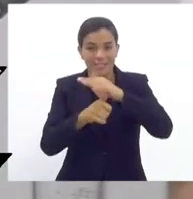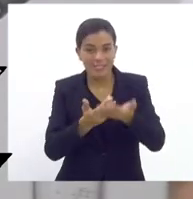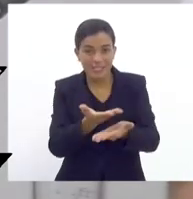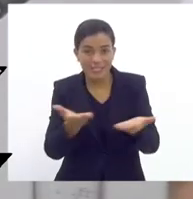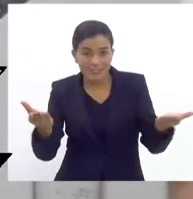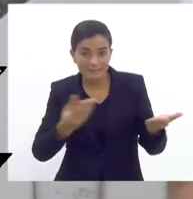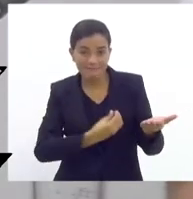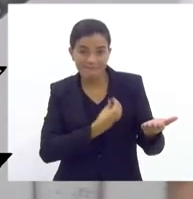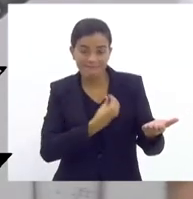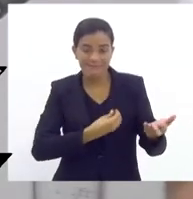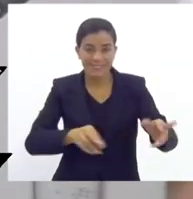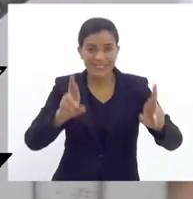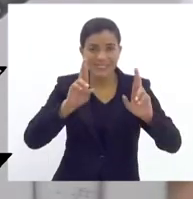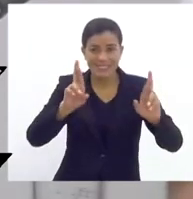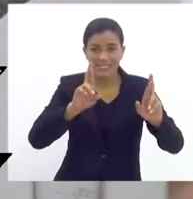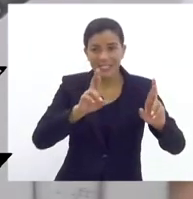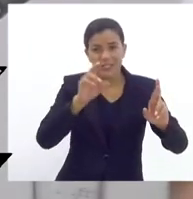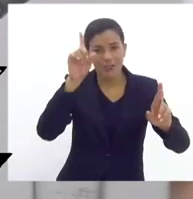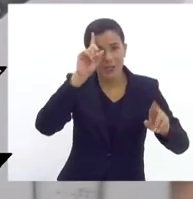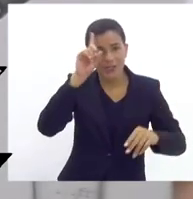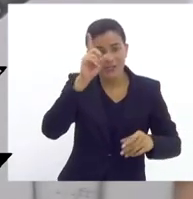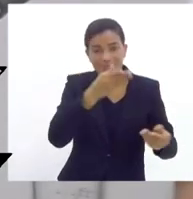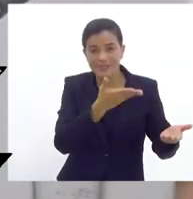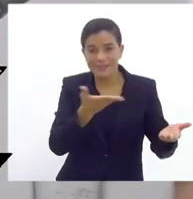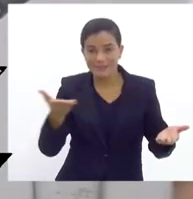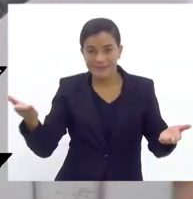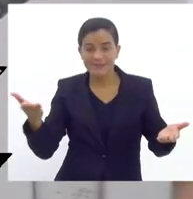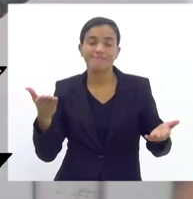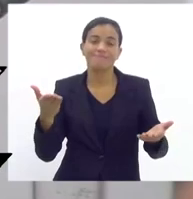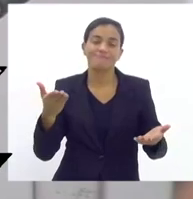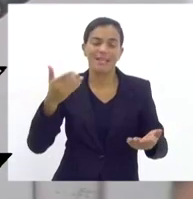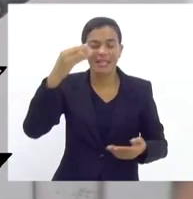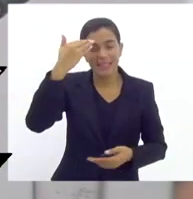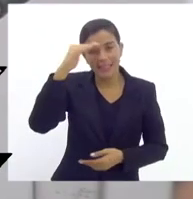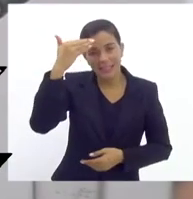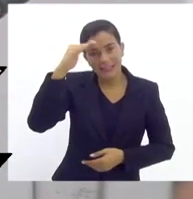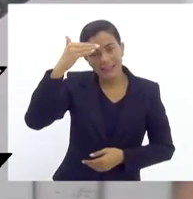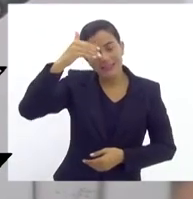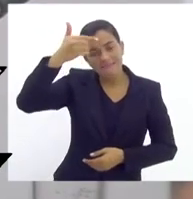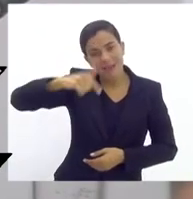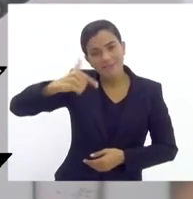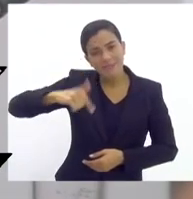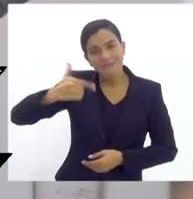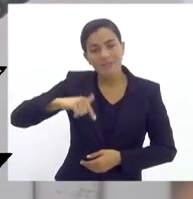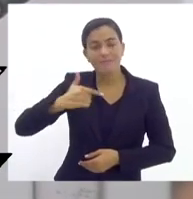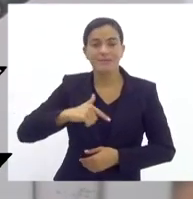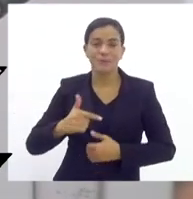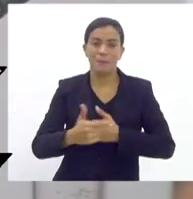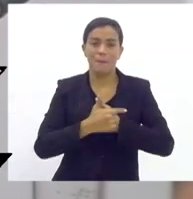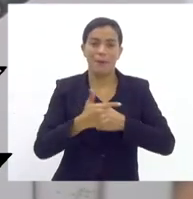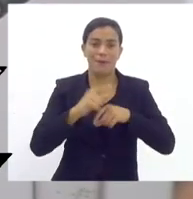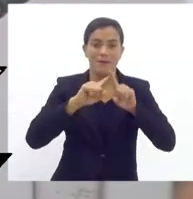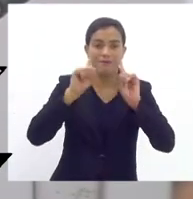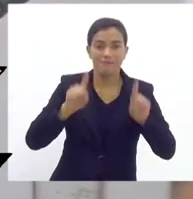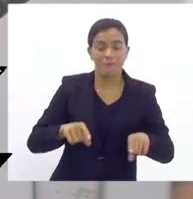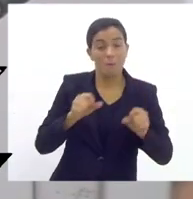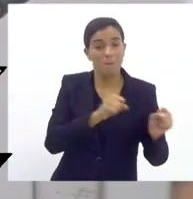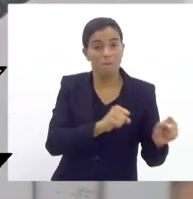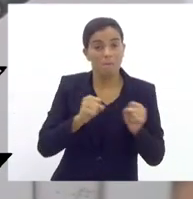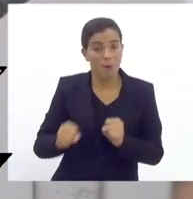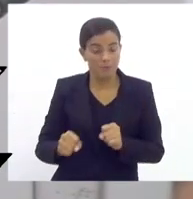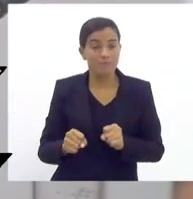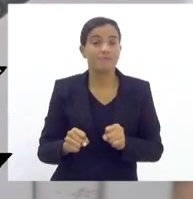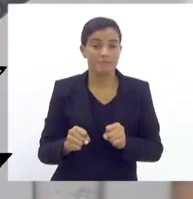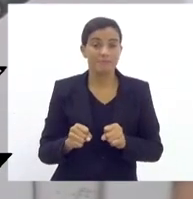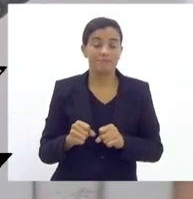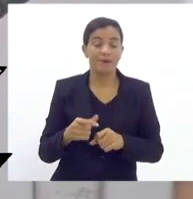espero que vocês cada dia entender mais sua funções sua contribuição como o que é importante para